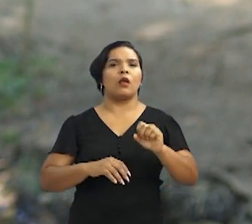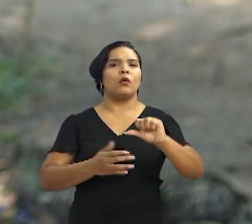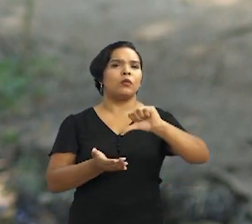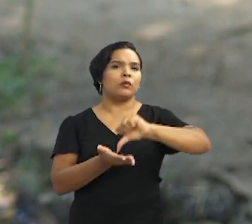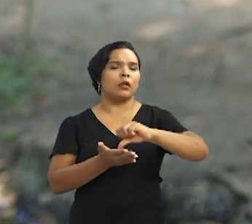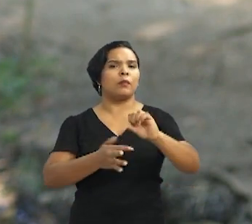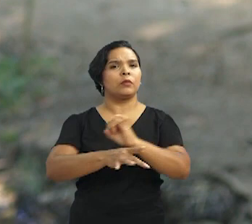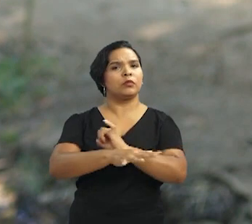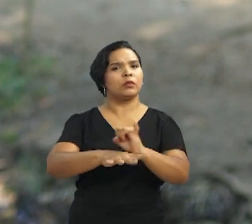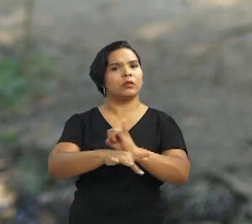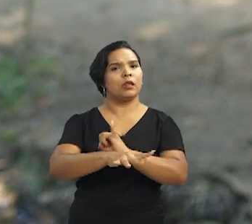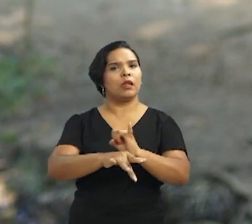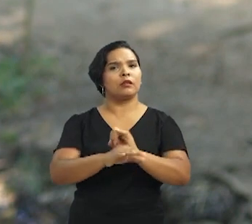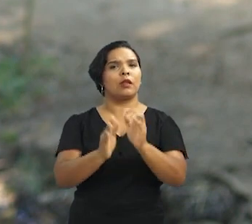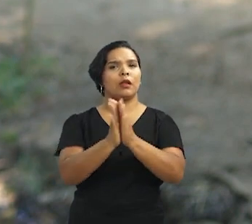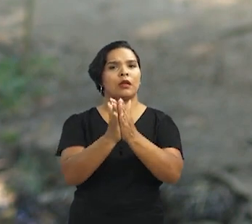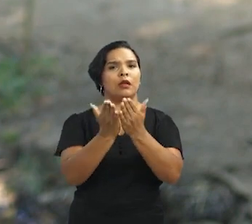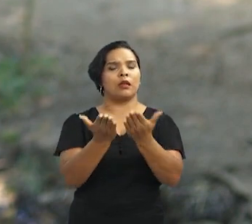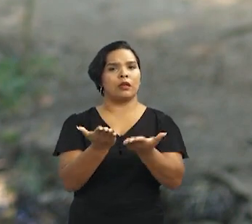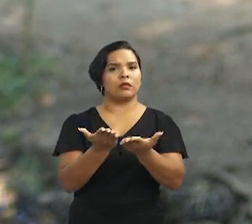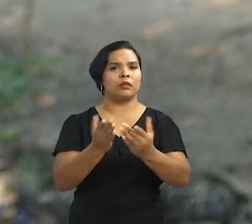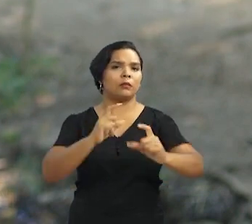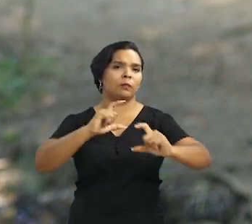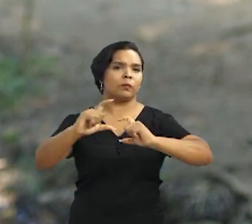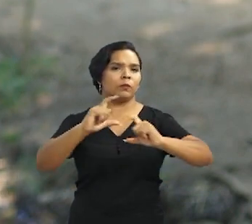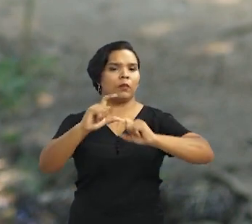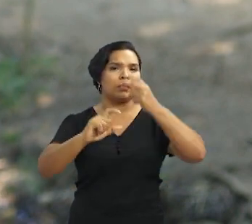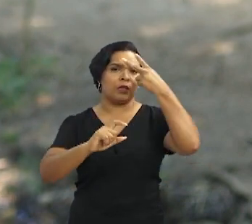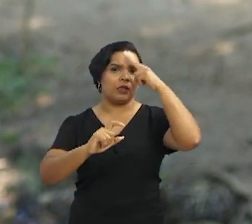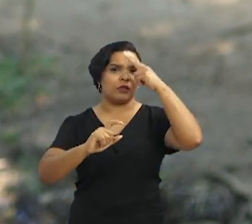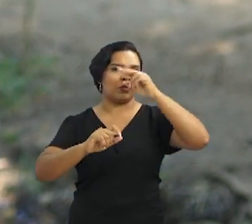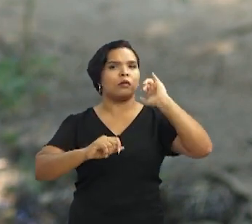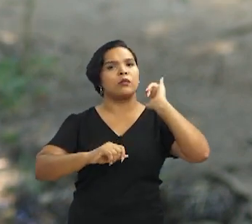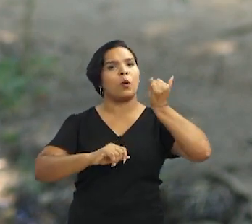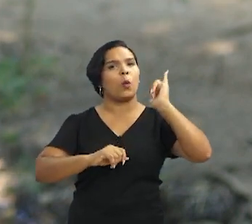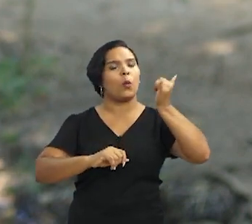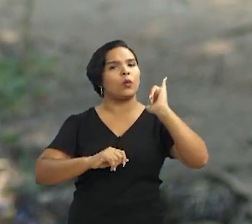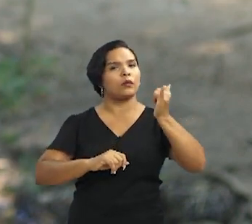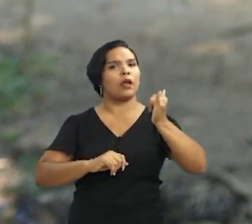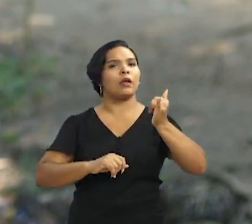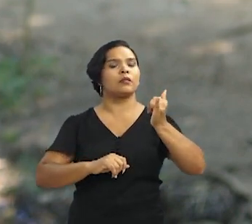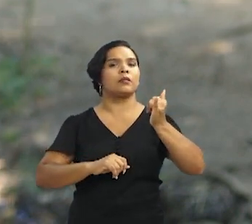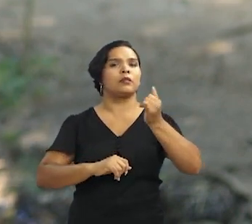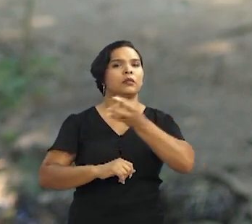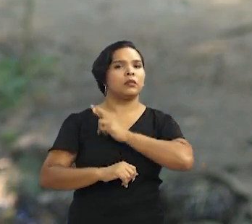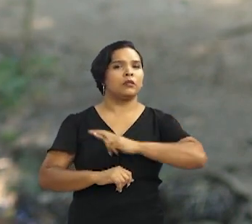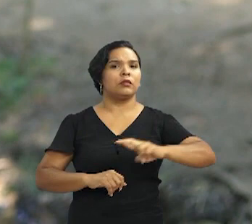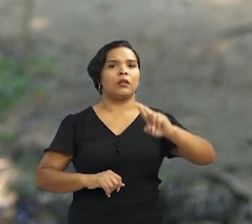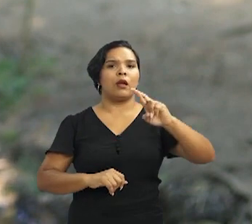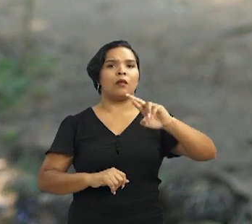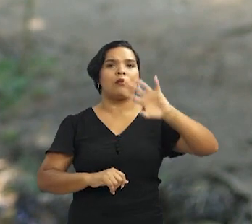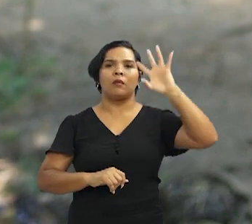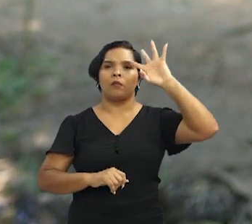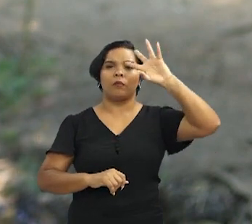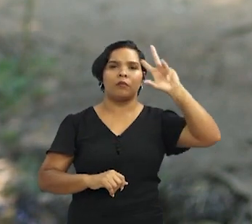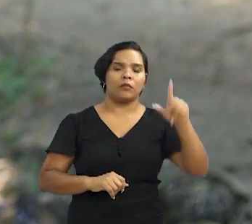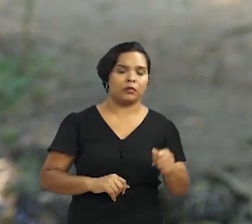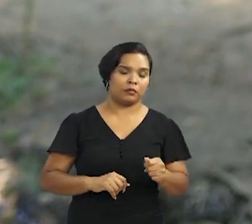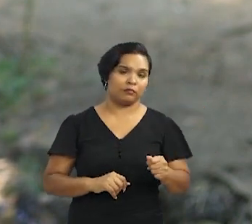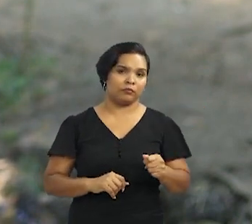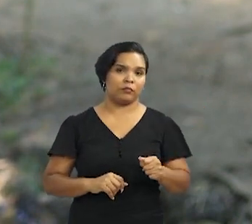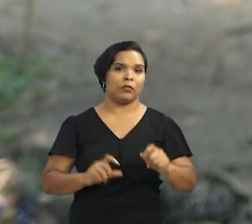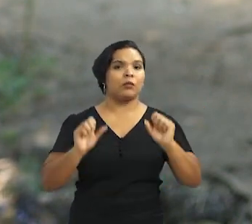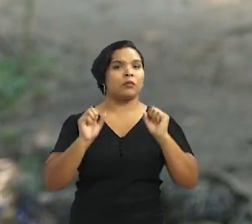Cruz, campus de Ilhéus, decidiu elaborar uma cartilha feita a partir das histórias contadas pela comunidade de religião de matriz